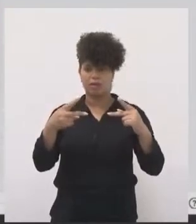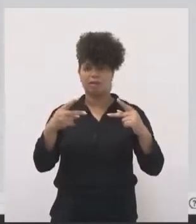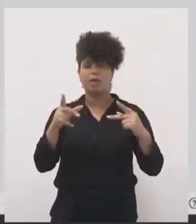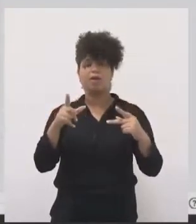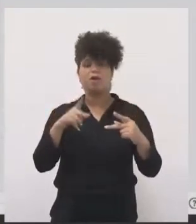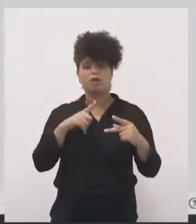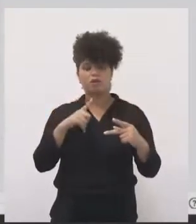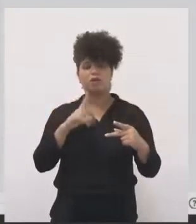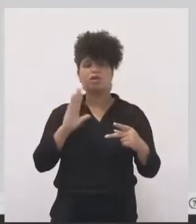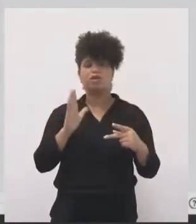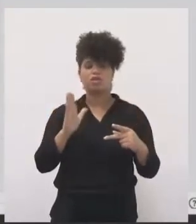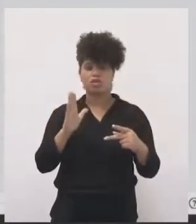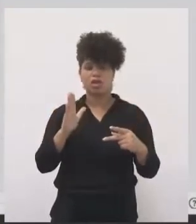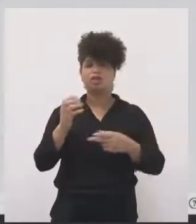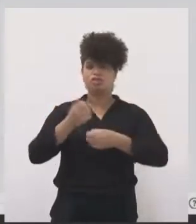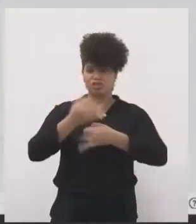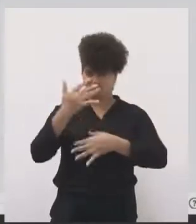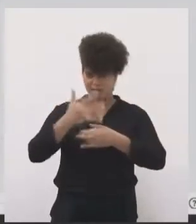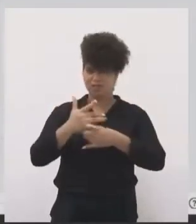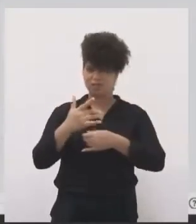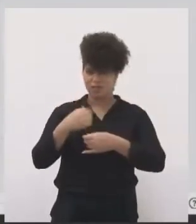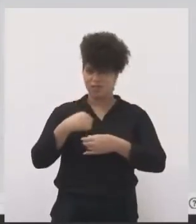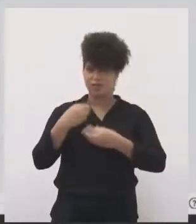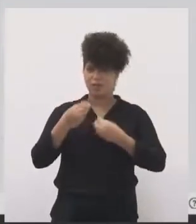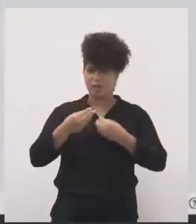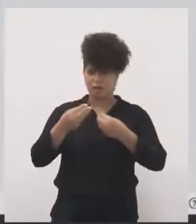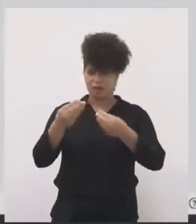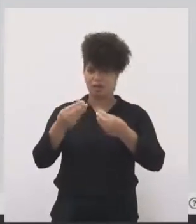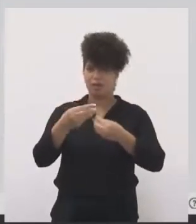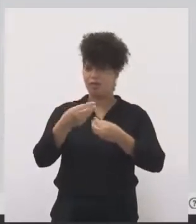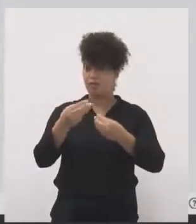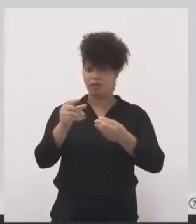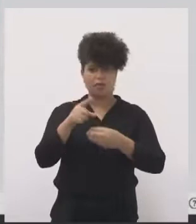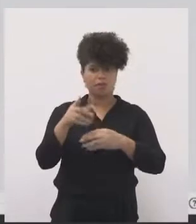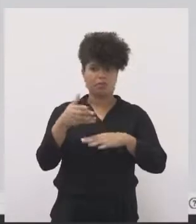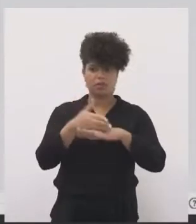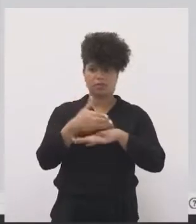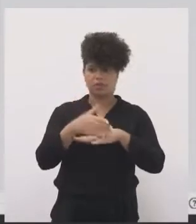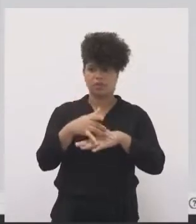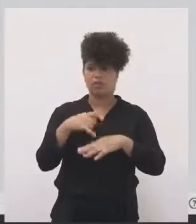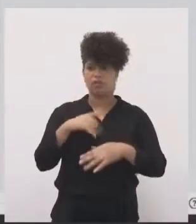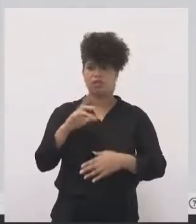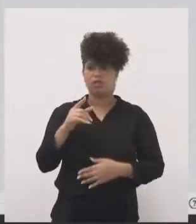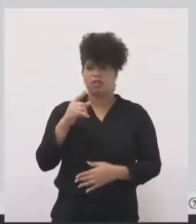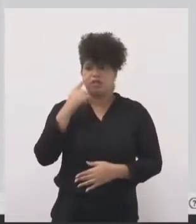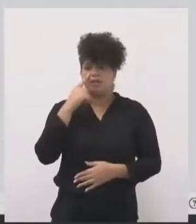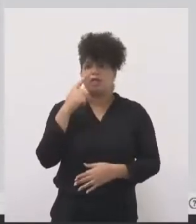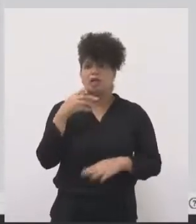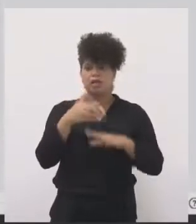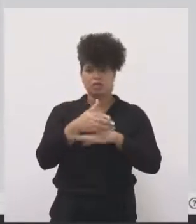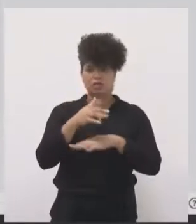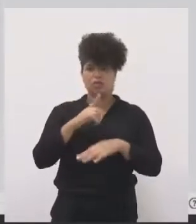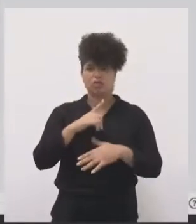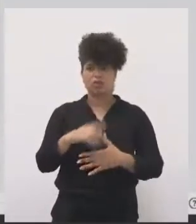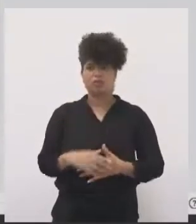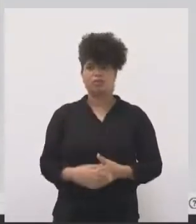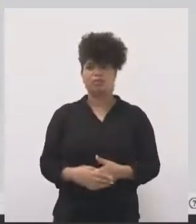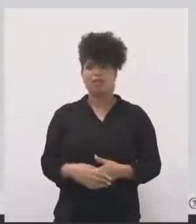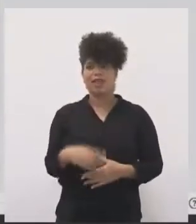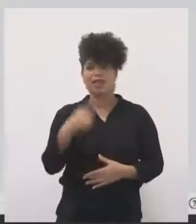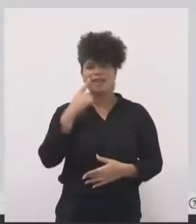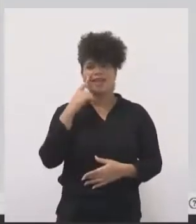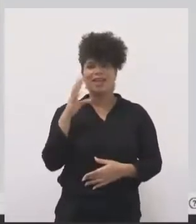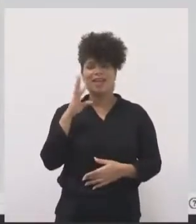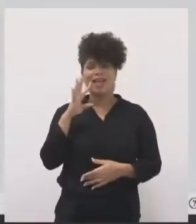estará também no chat, eu deixei, já compartilhei com vocês, vocês vão ter acesso. E olha que